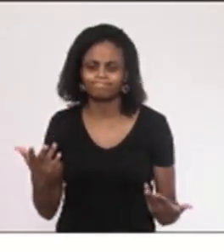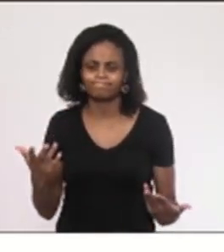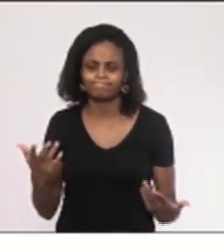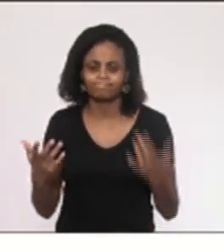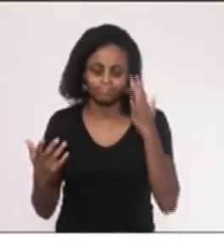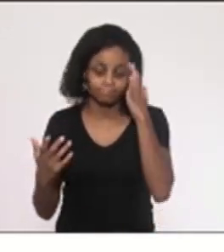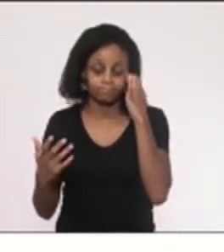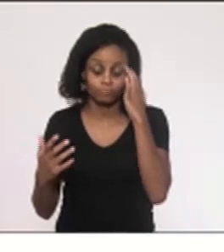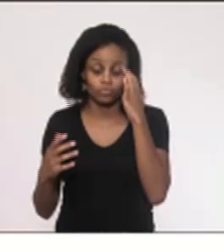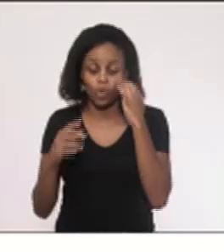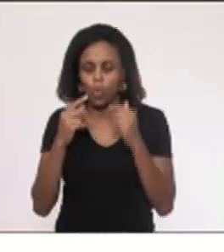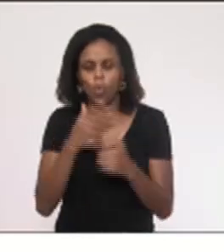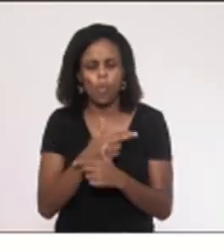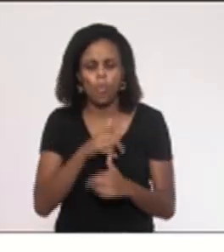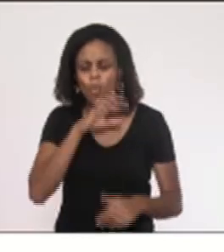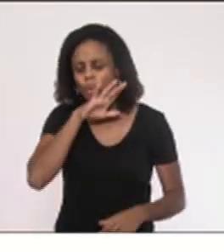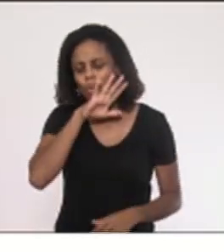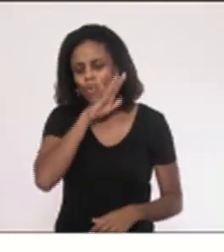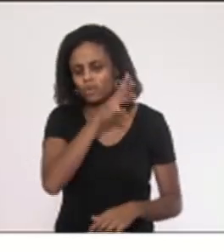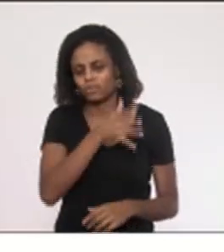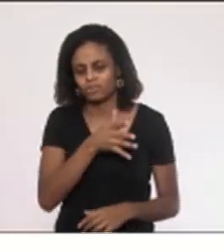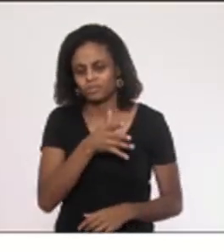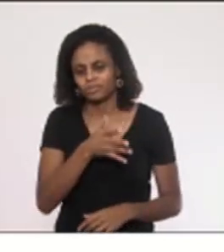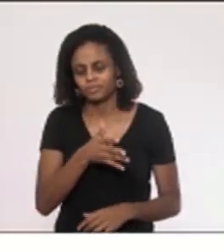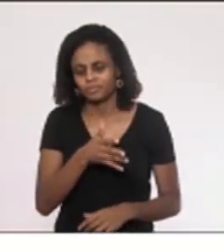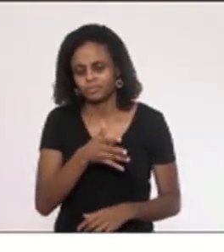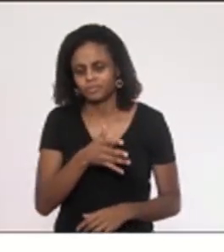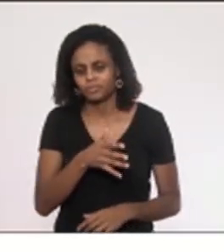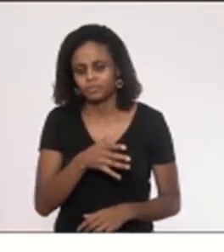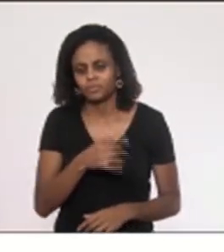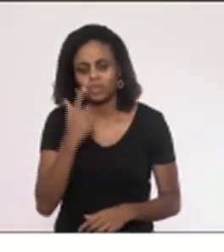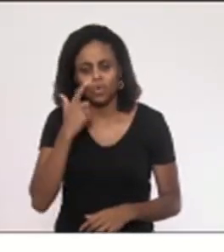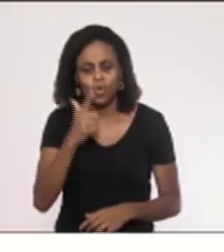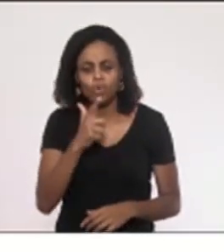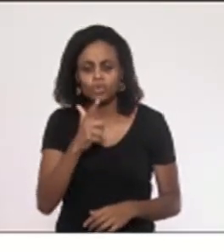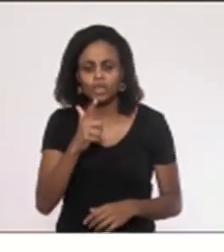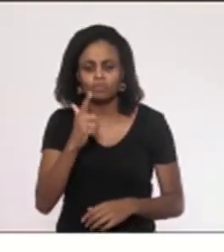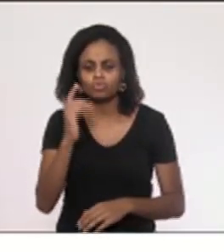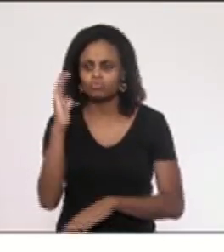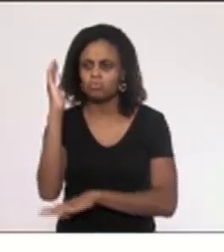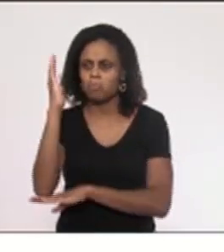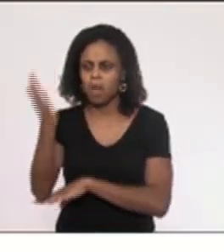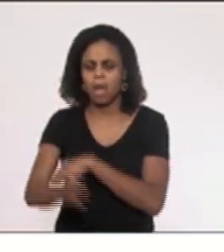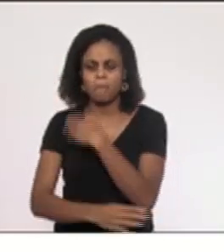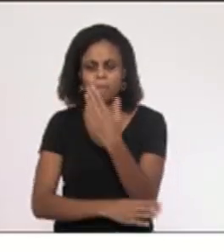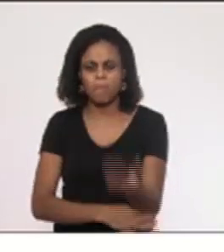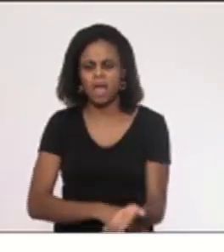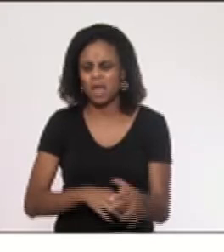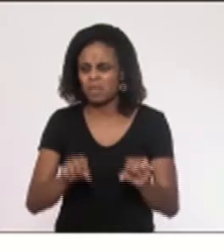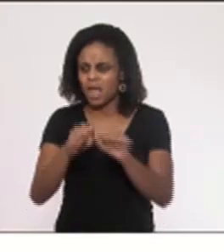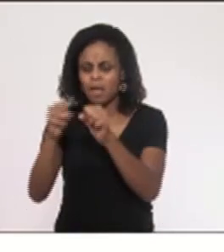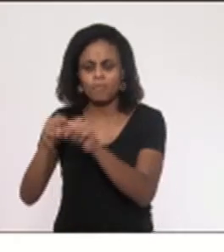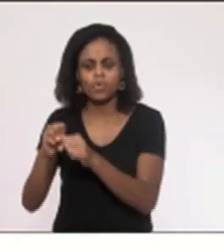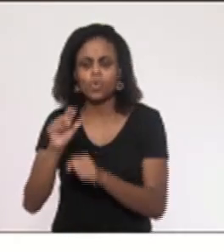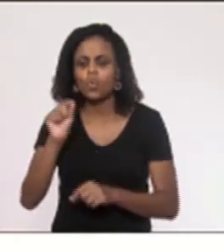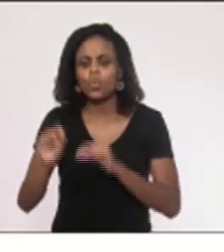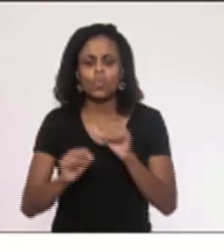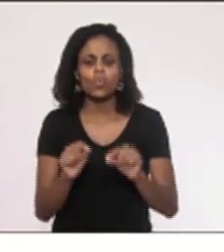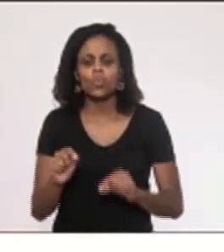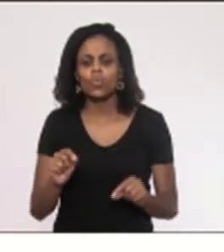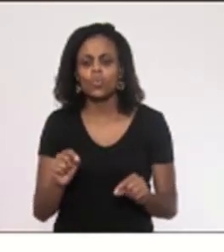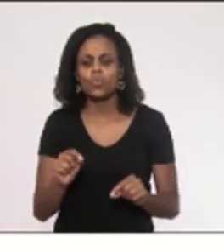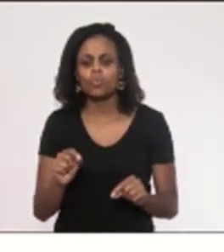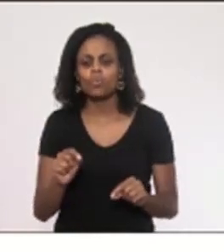absolutamente pavorosa. Ali dentro encontramos escombros do que foi um dia